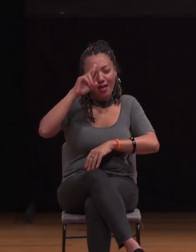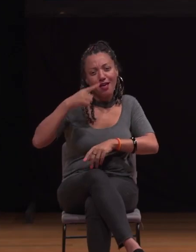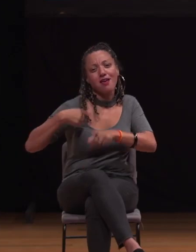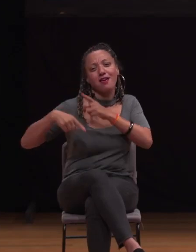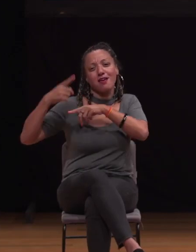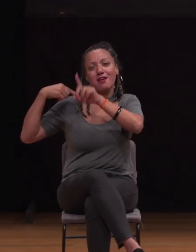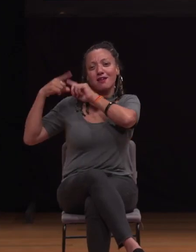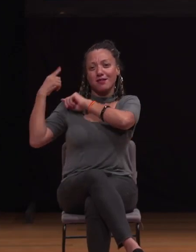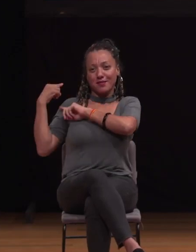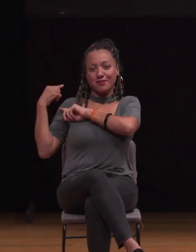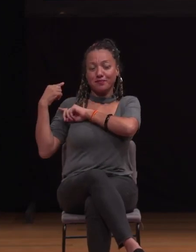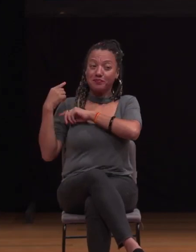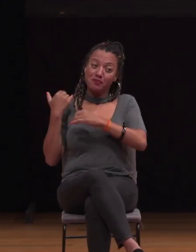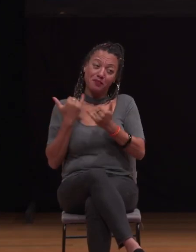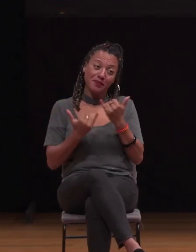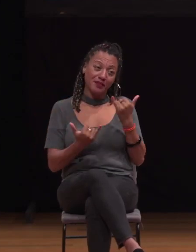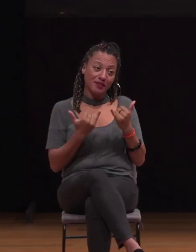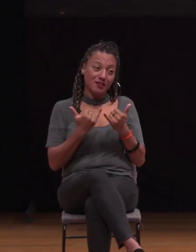muito